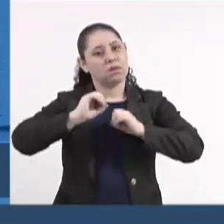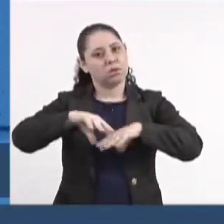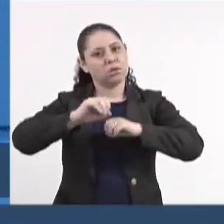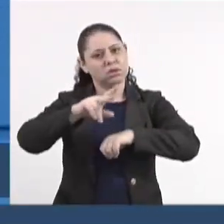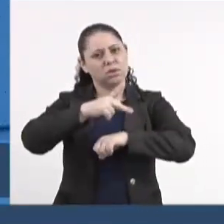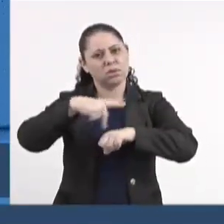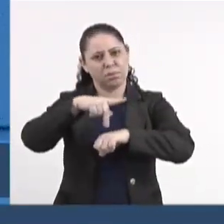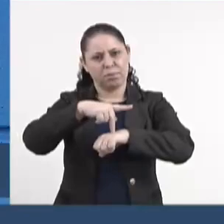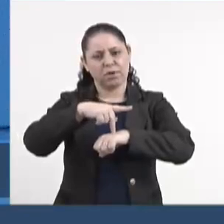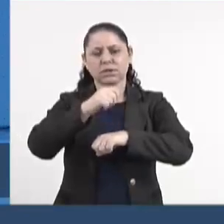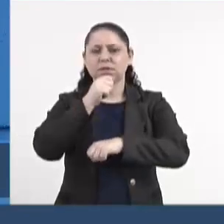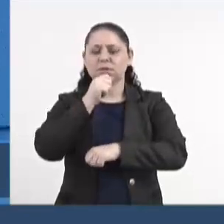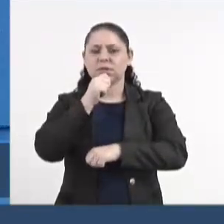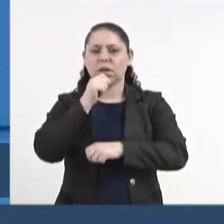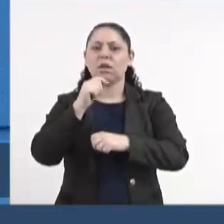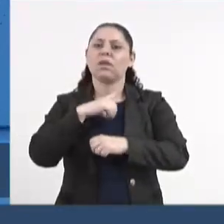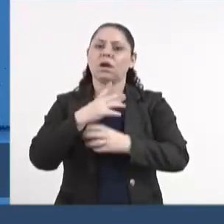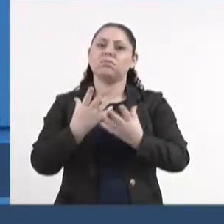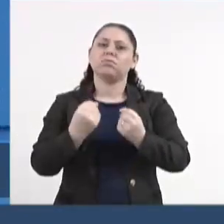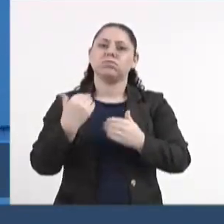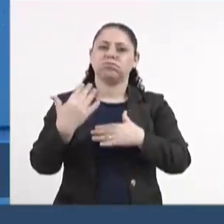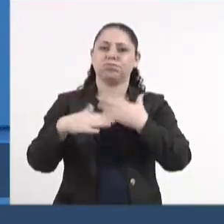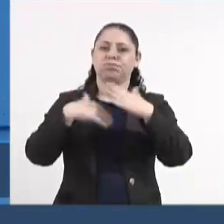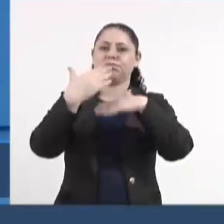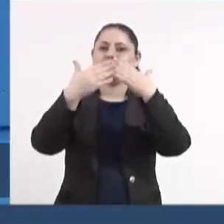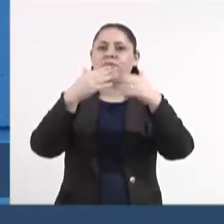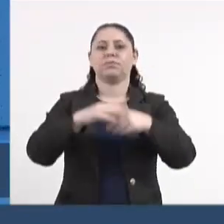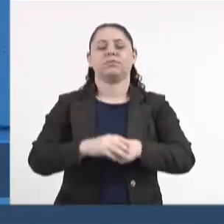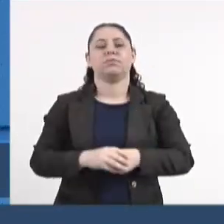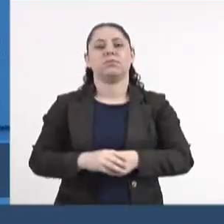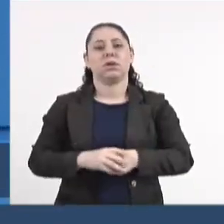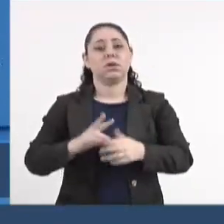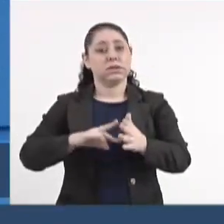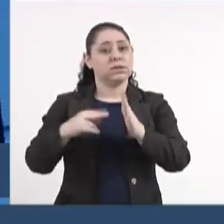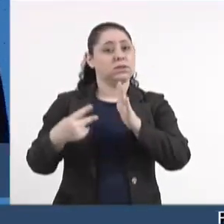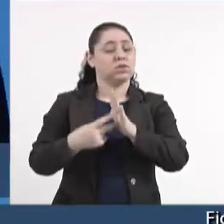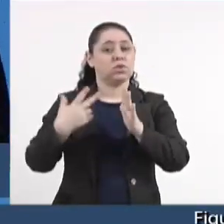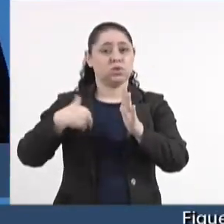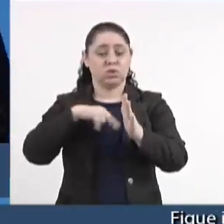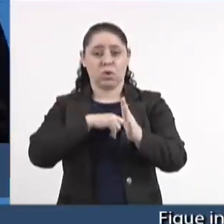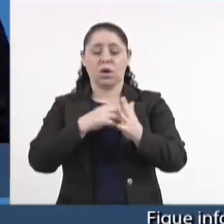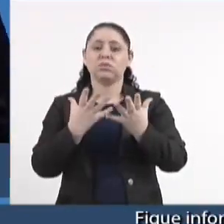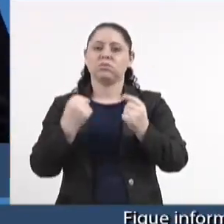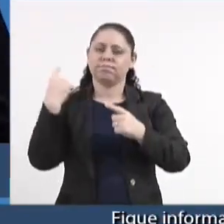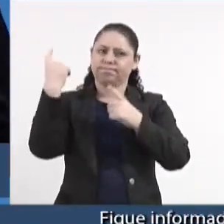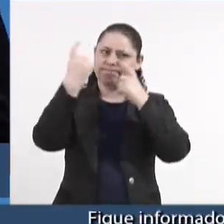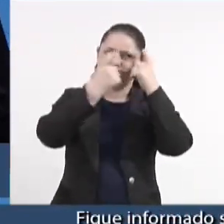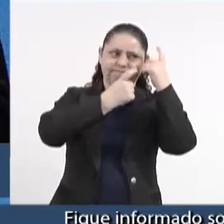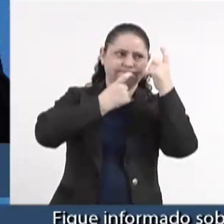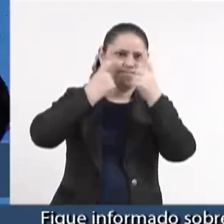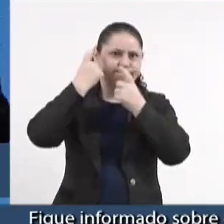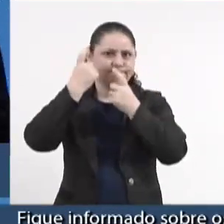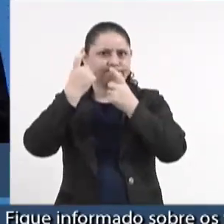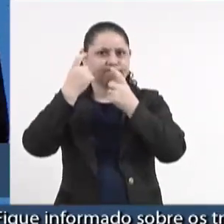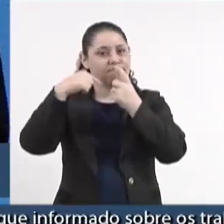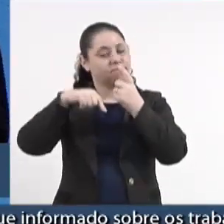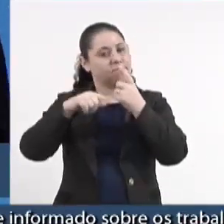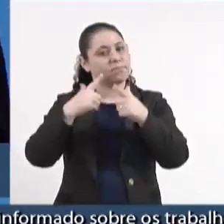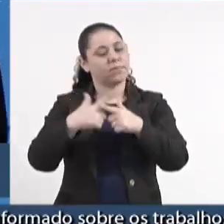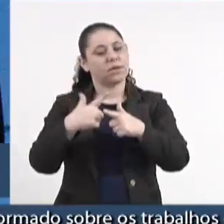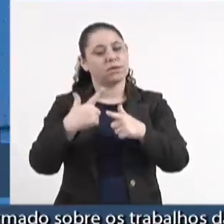no Brasil ainda tem muito que avançar. E, nesse sentido, nós estamos muito preocupados